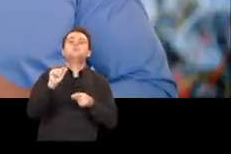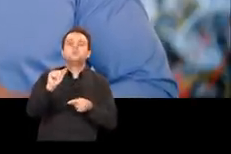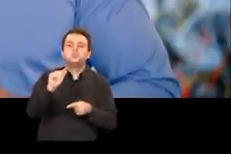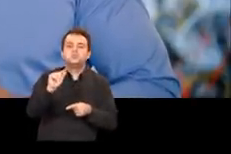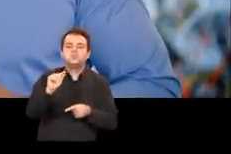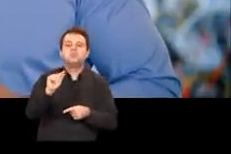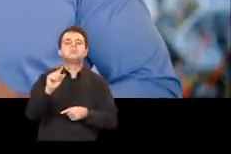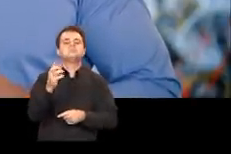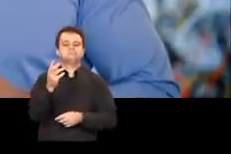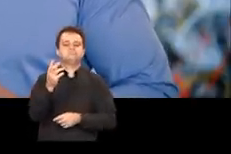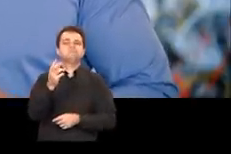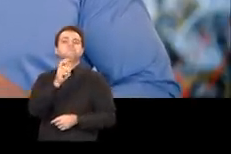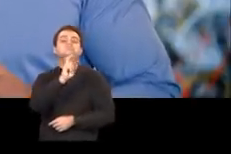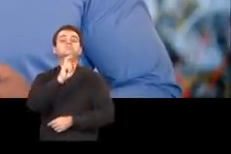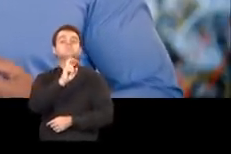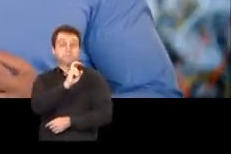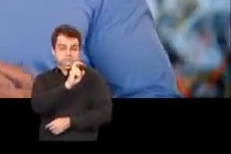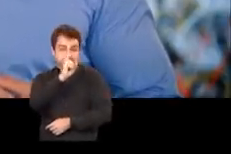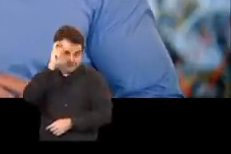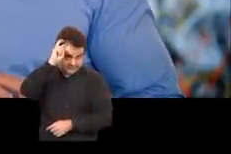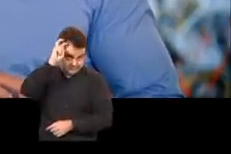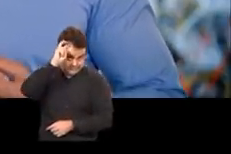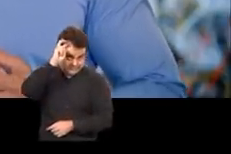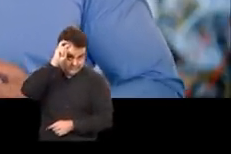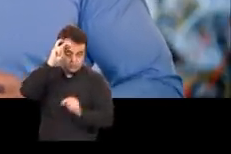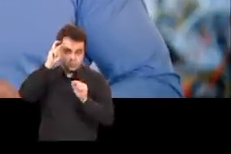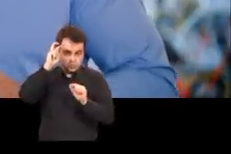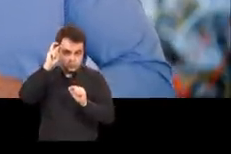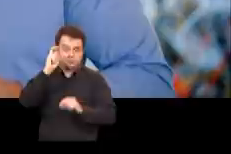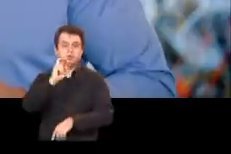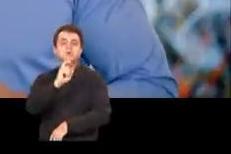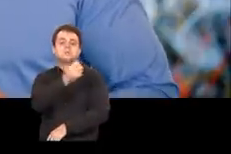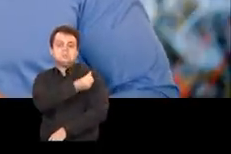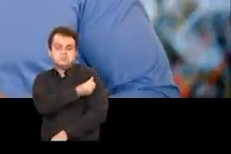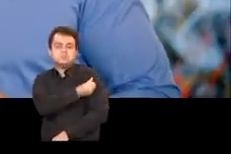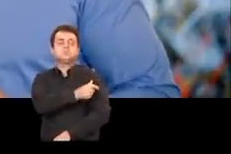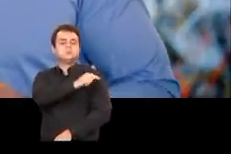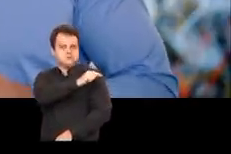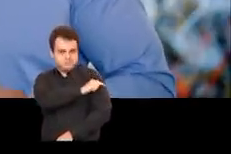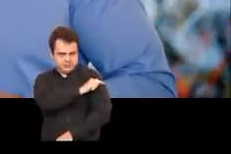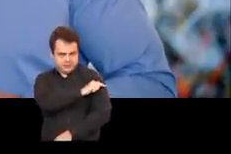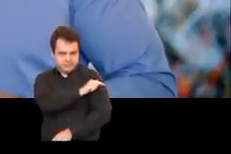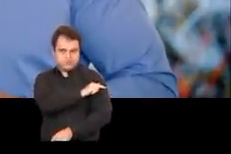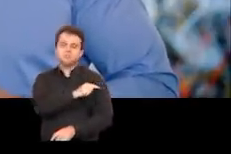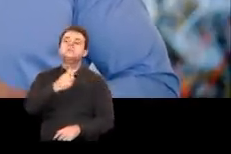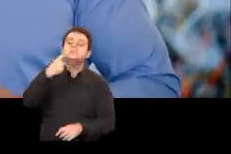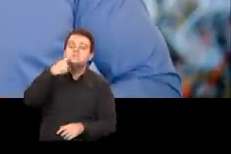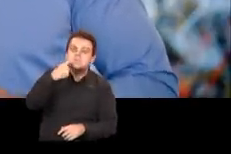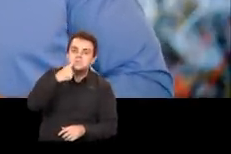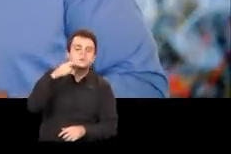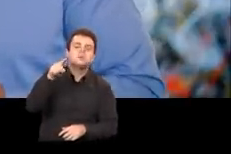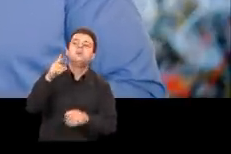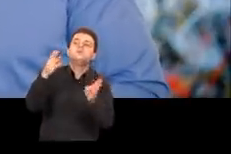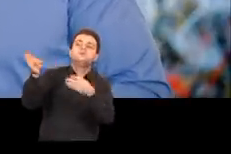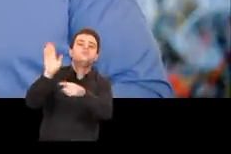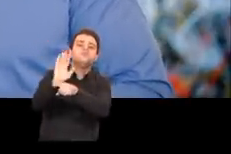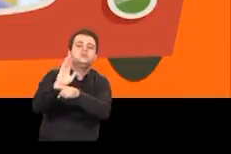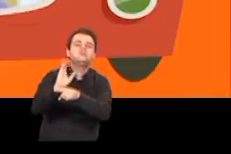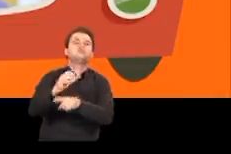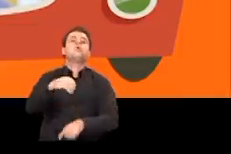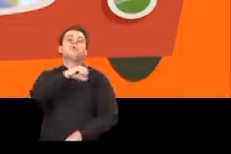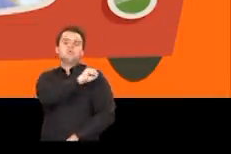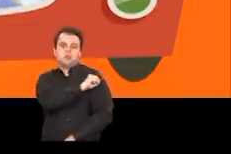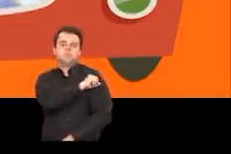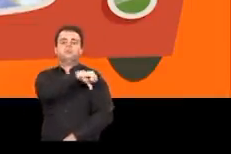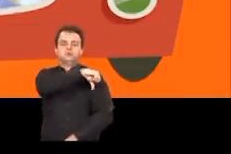ensino fundamental, sendo a quinta-feira para sexto e sétimo ano e a sexta para oitavo e nono.